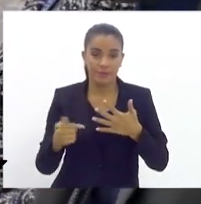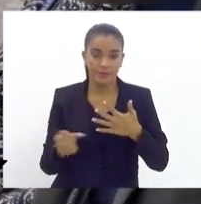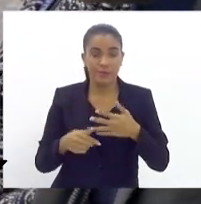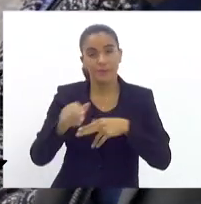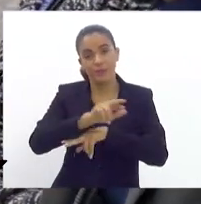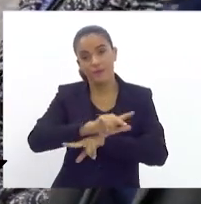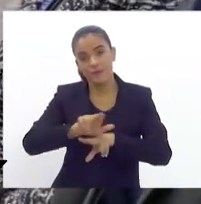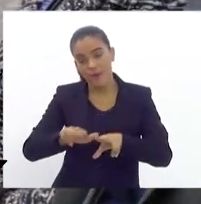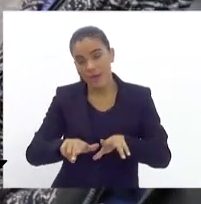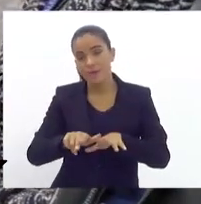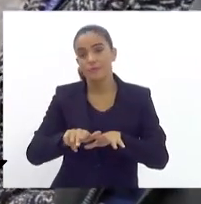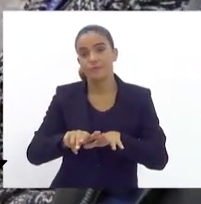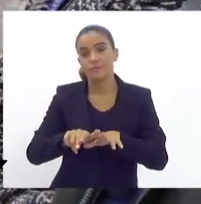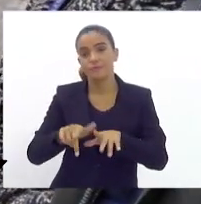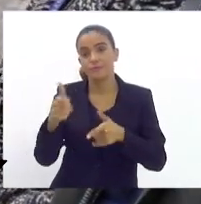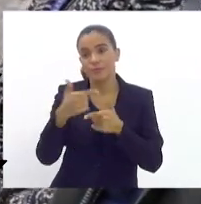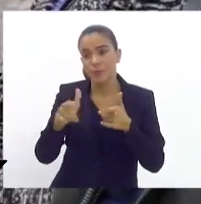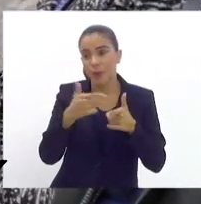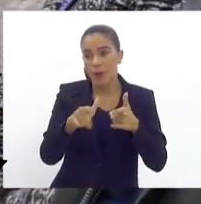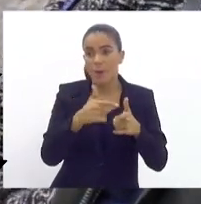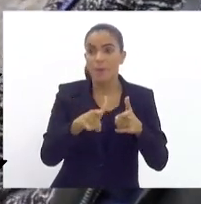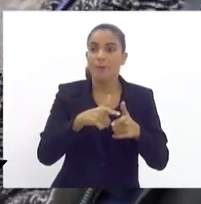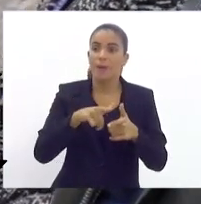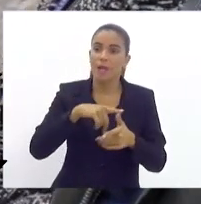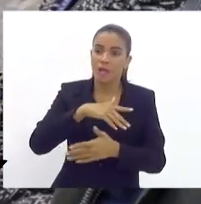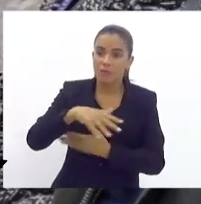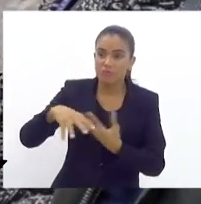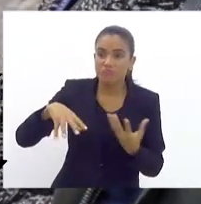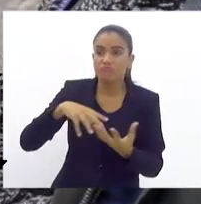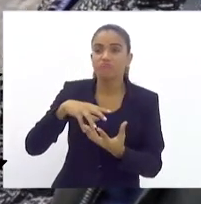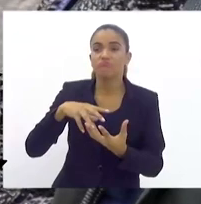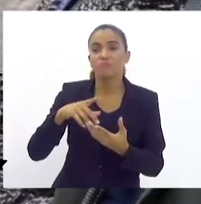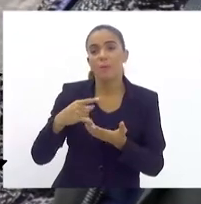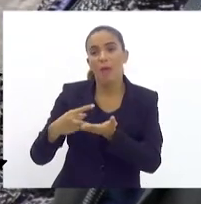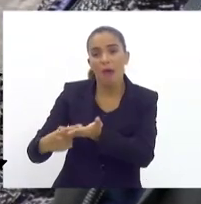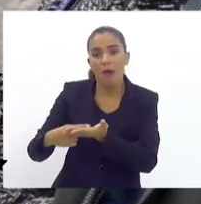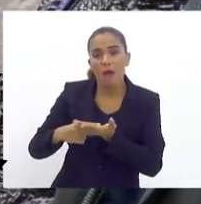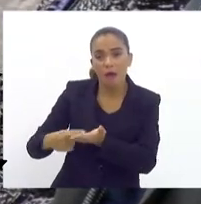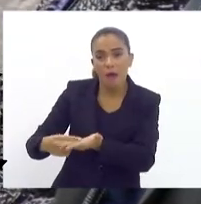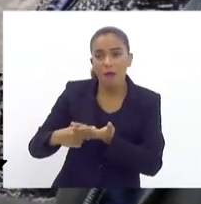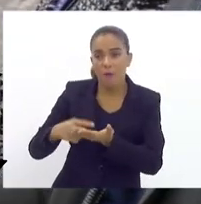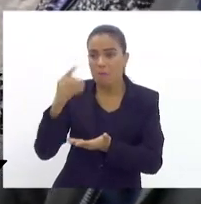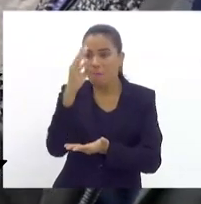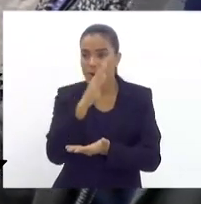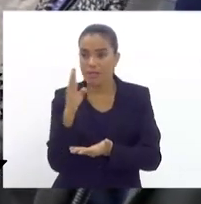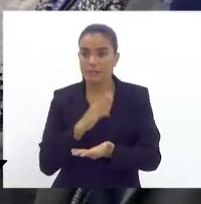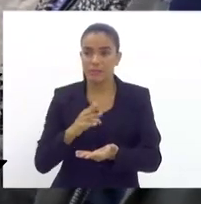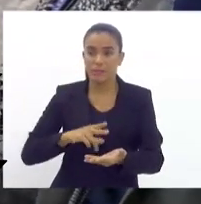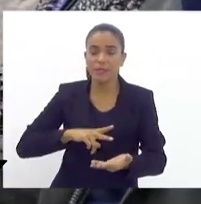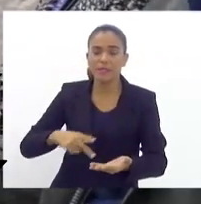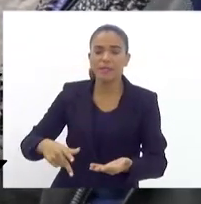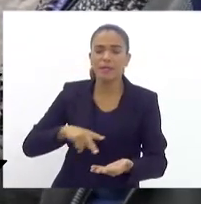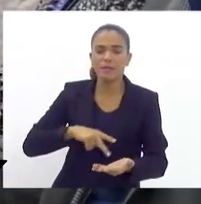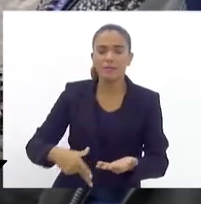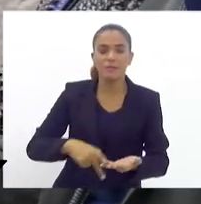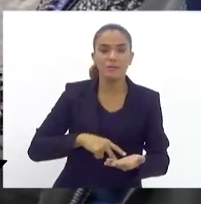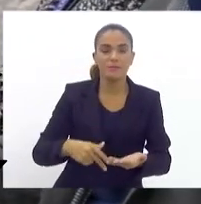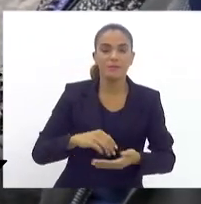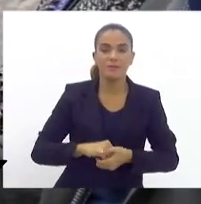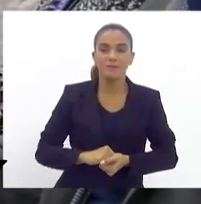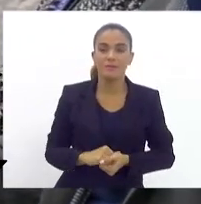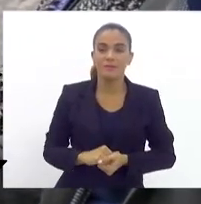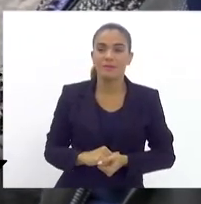diversos problemas envolvidos, até mesmo do acordo Brasil-Portugal, por aí vai,